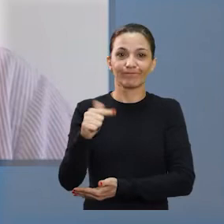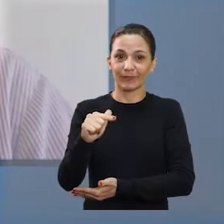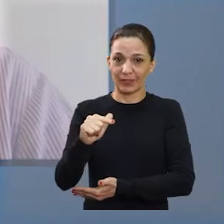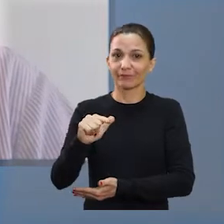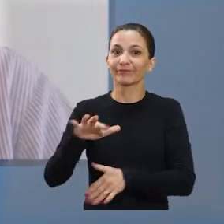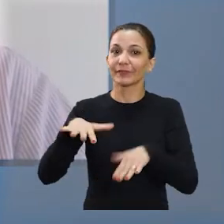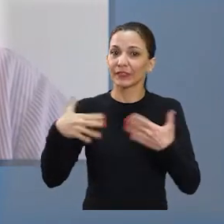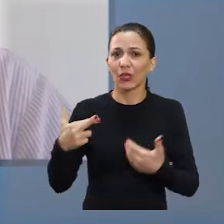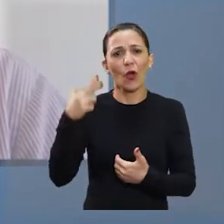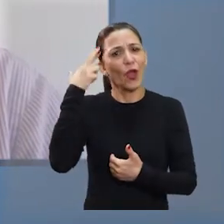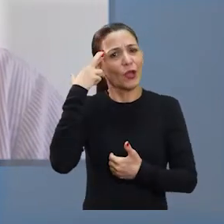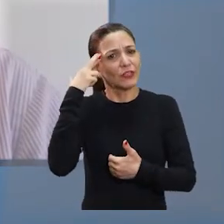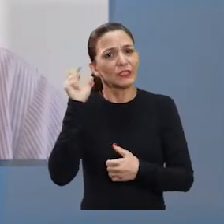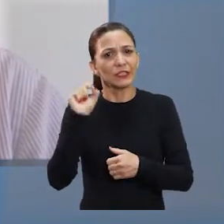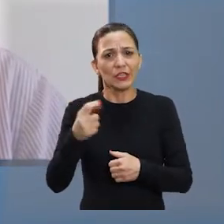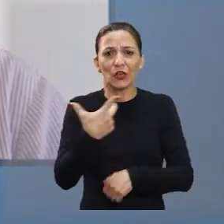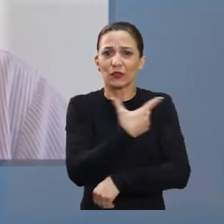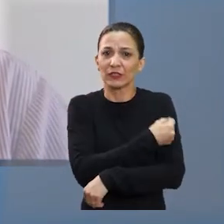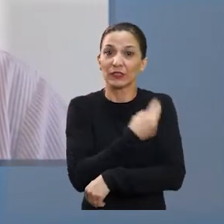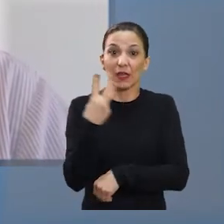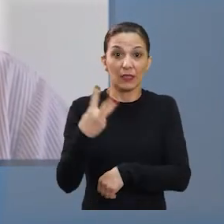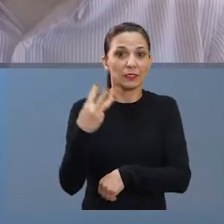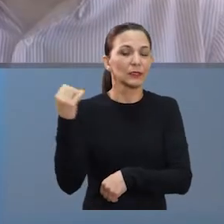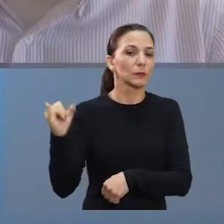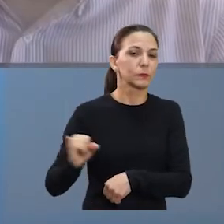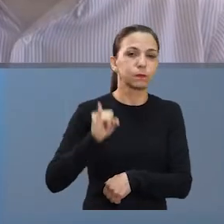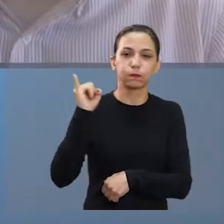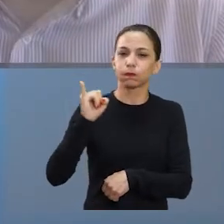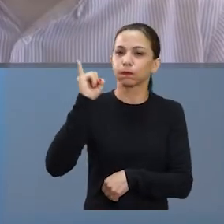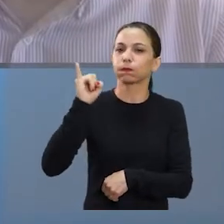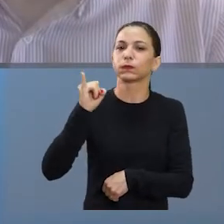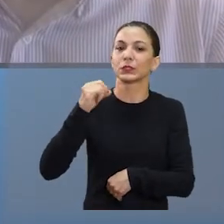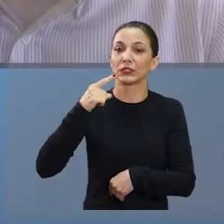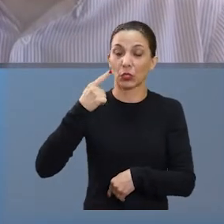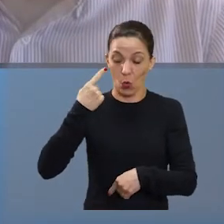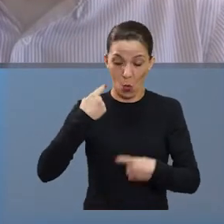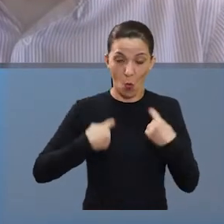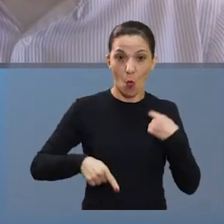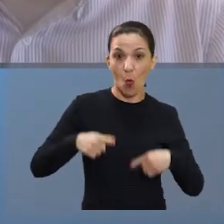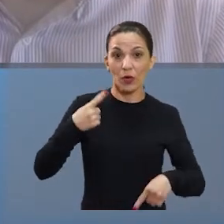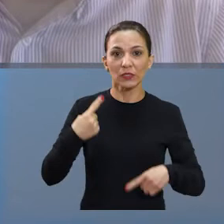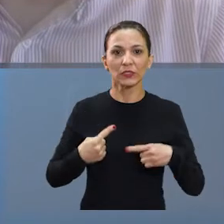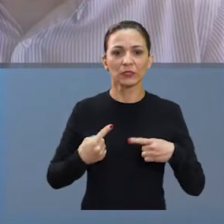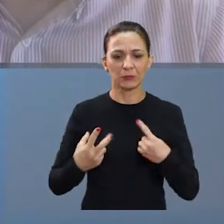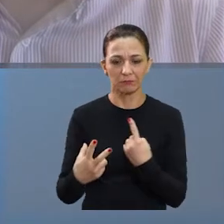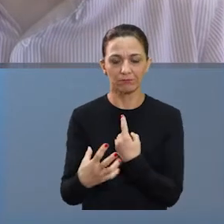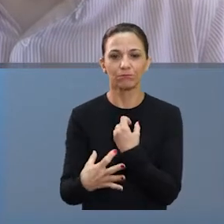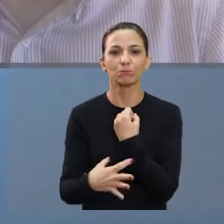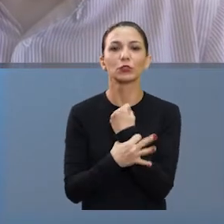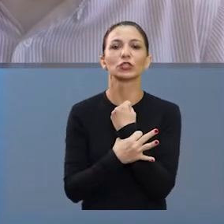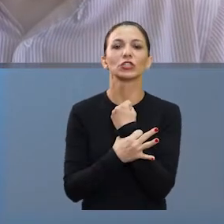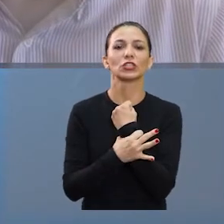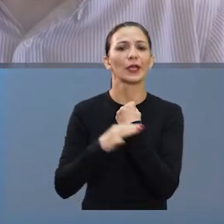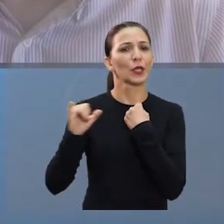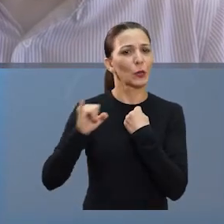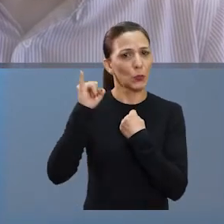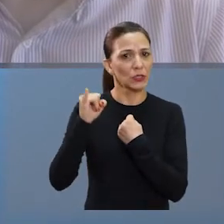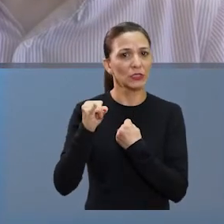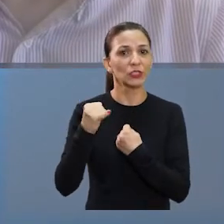é que são muitos idosos que não tomaram a terceira dose. Infelizmente, para essa população